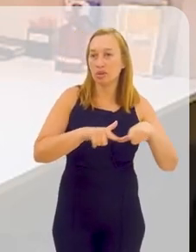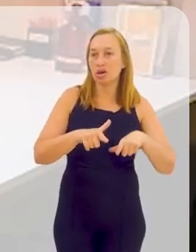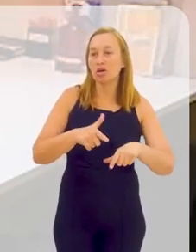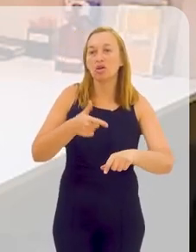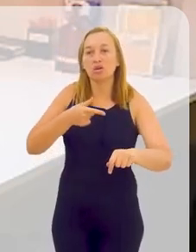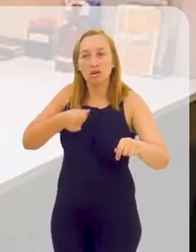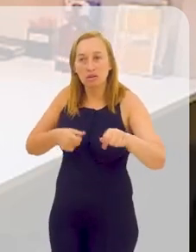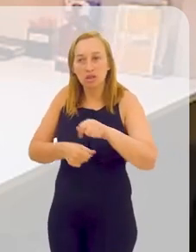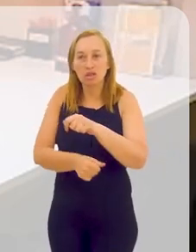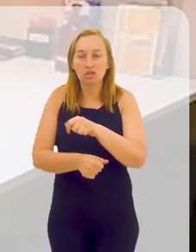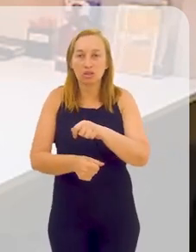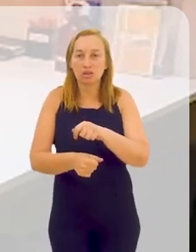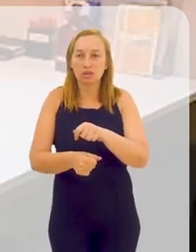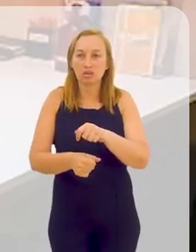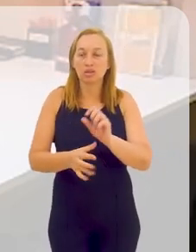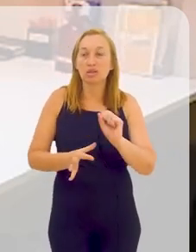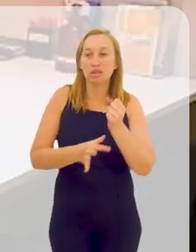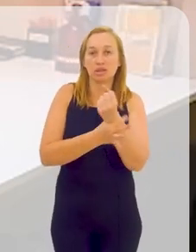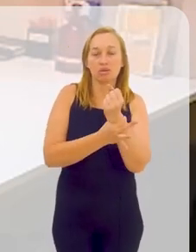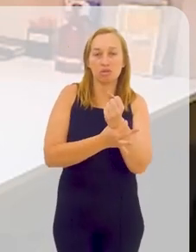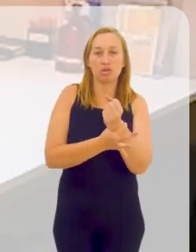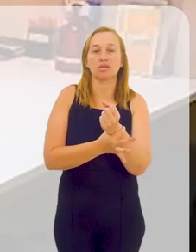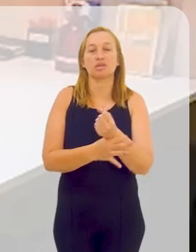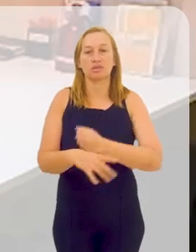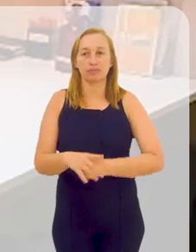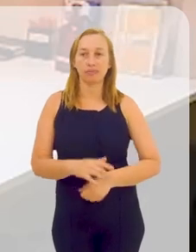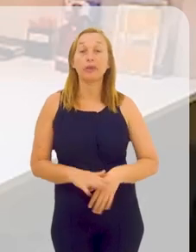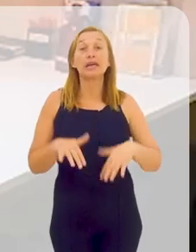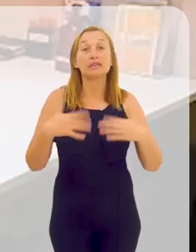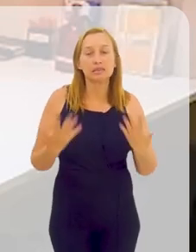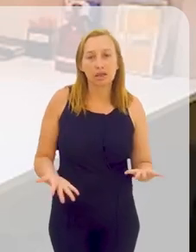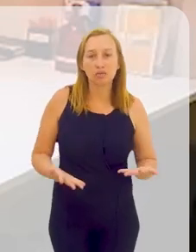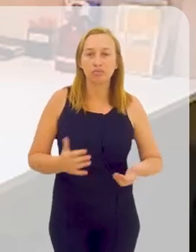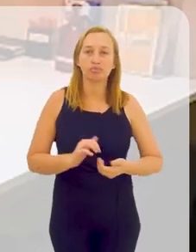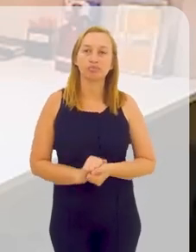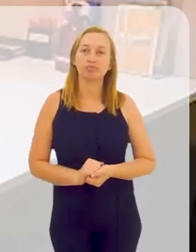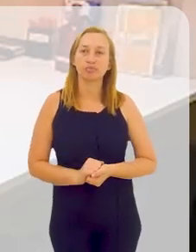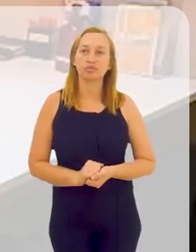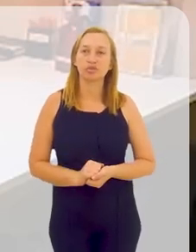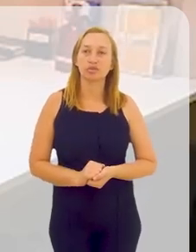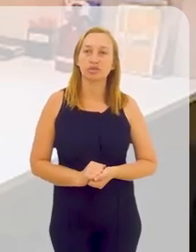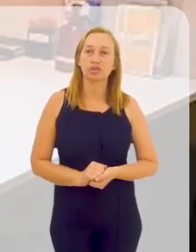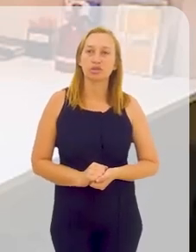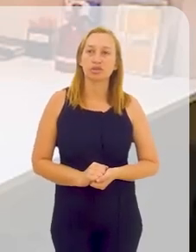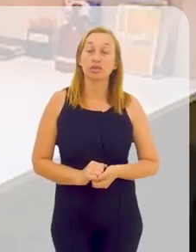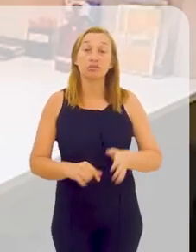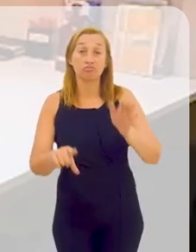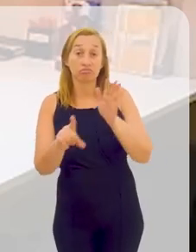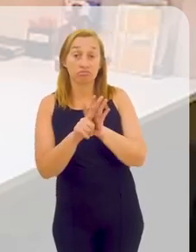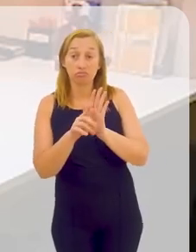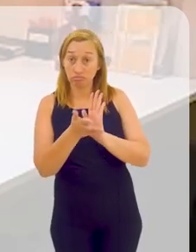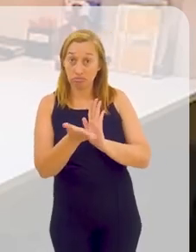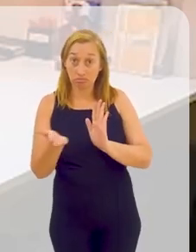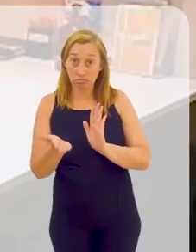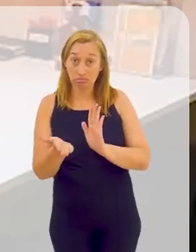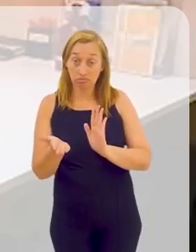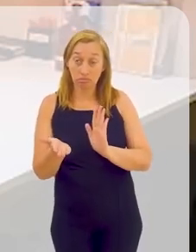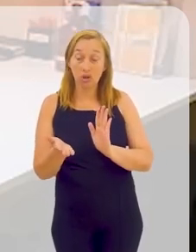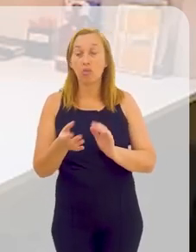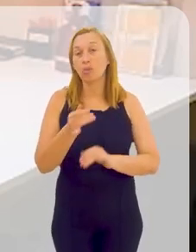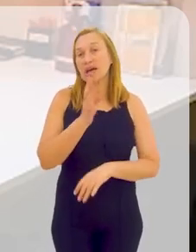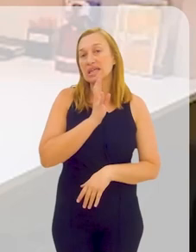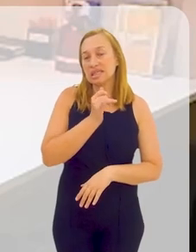que os investidores tenham estabilidade nos investimentos que eles fazem então é são essas legislações